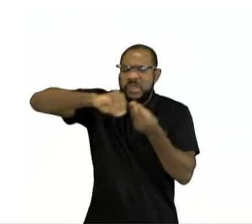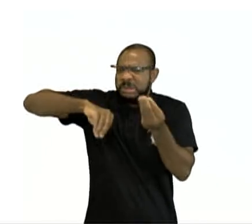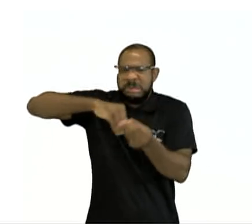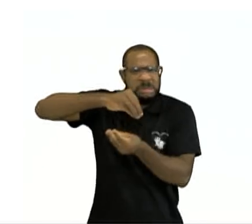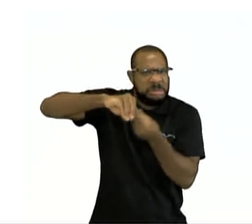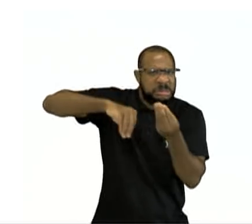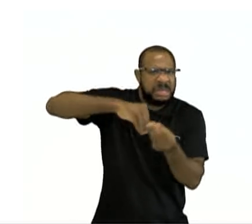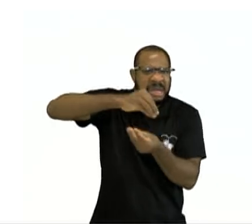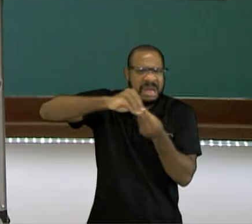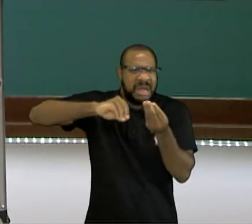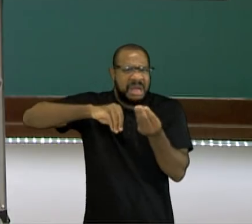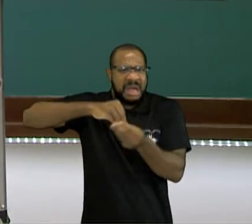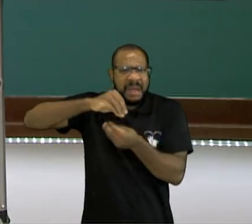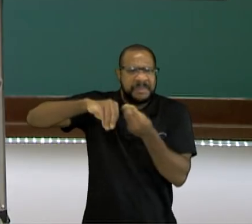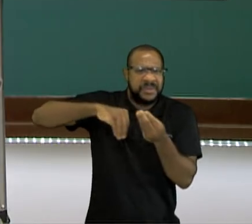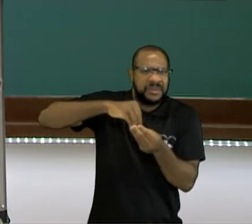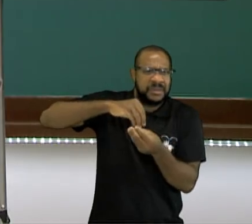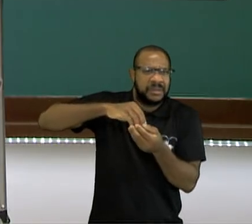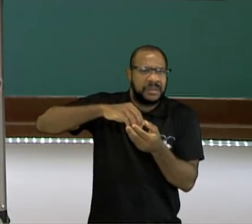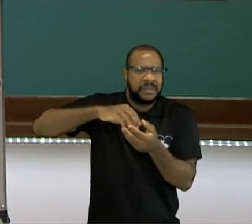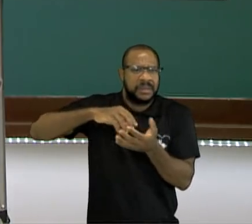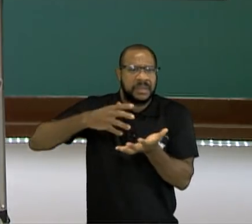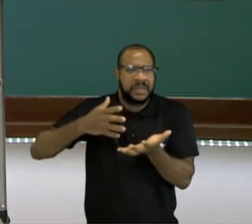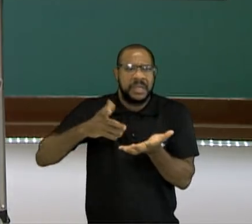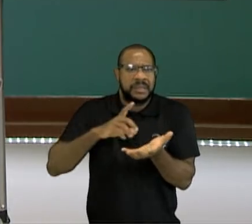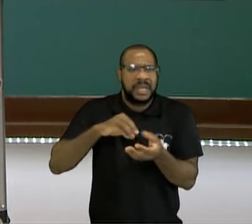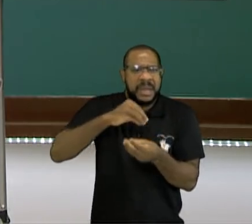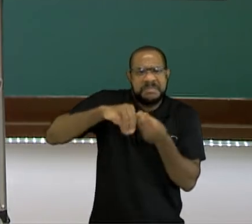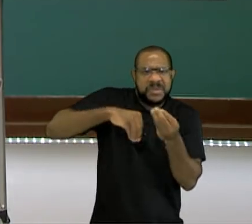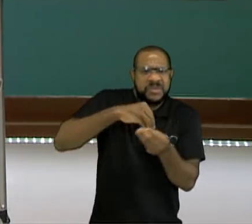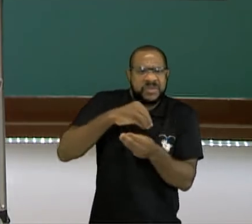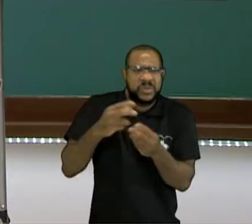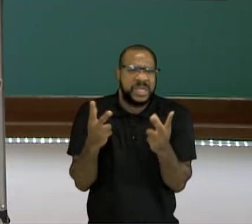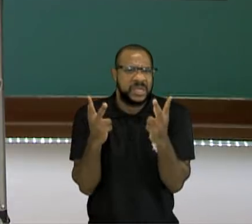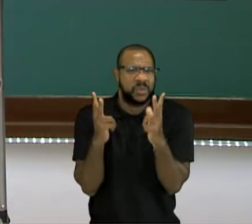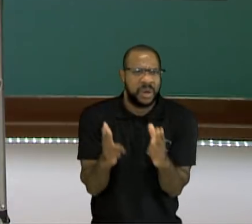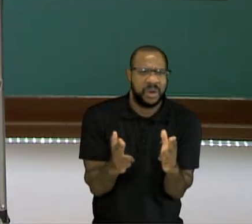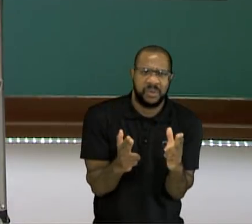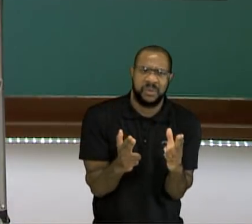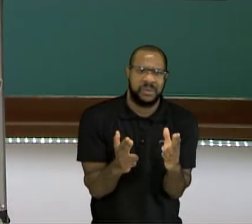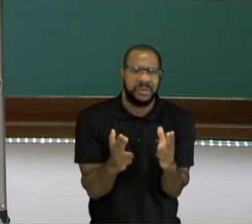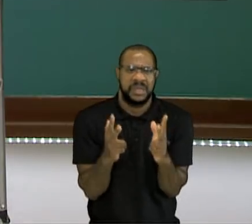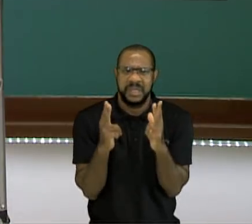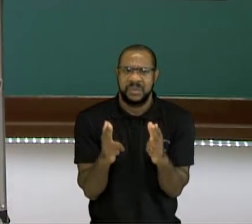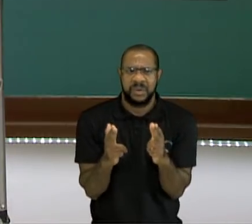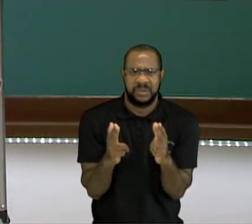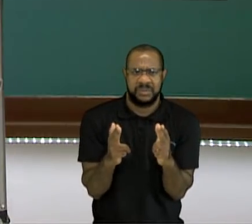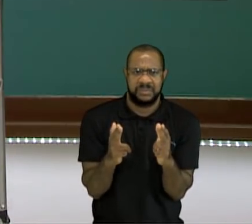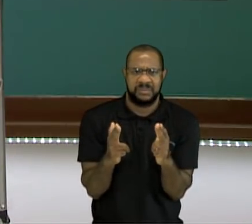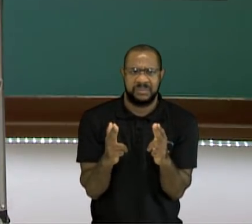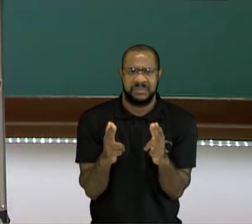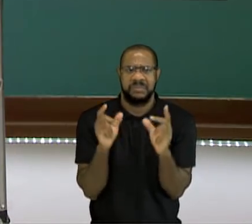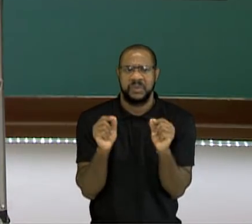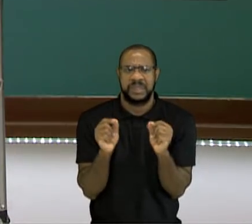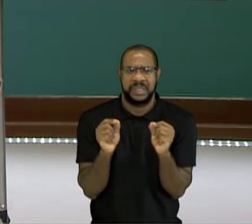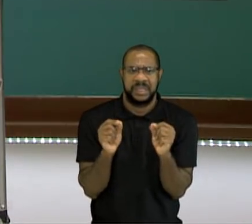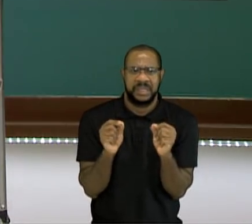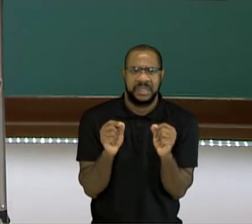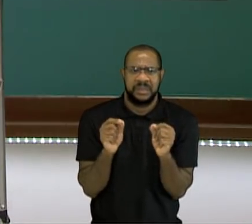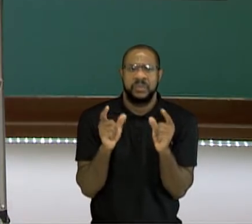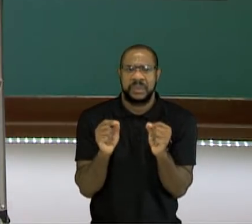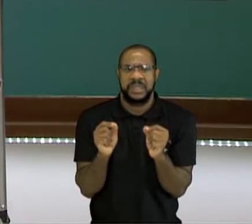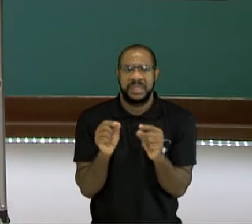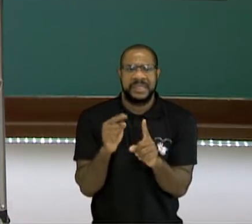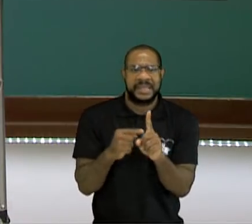Né? Homogêneo quer dizer igual. Na verdade, é diferente, é heterogêneo. A variação das latitudes